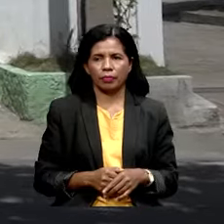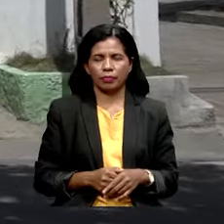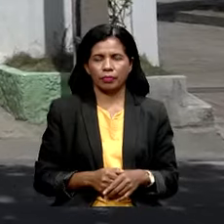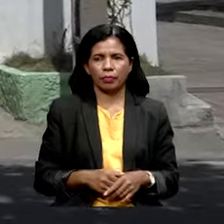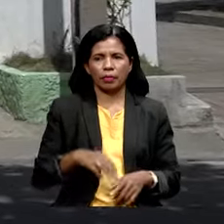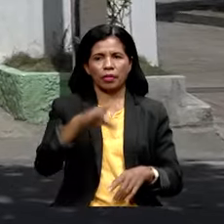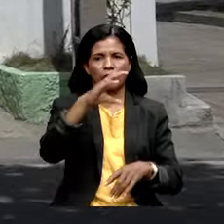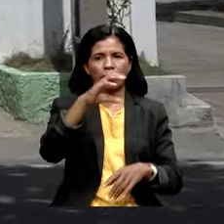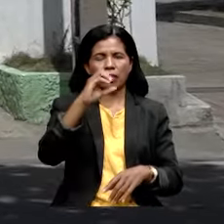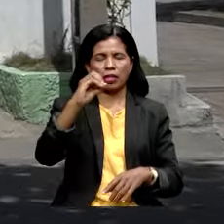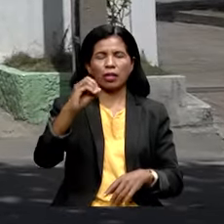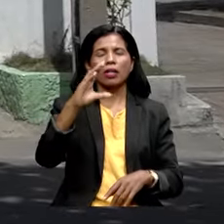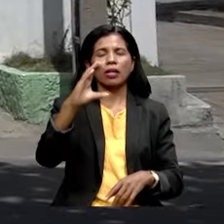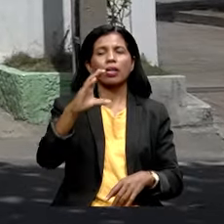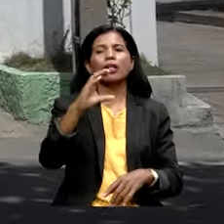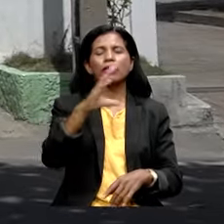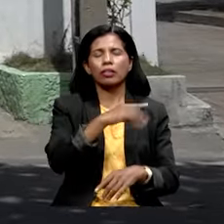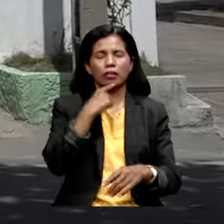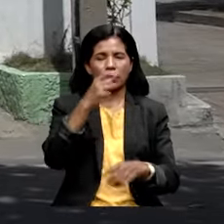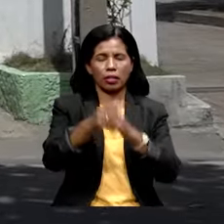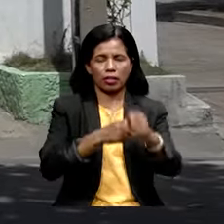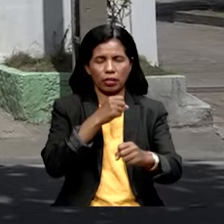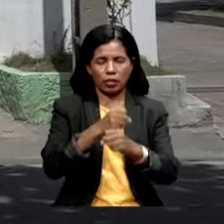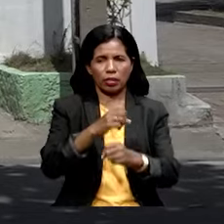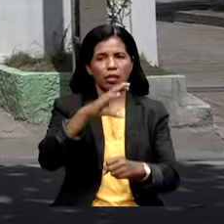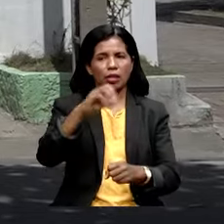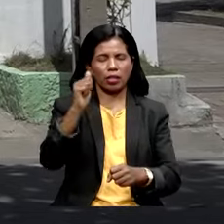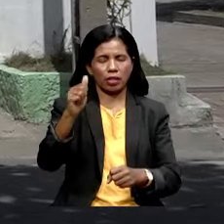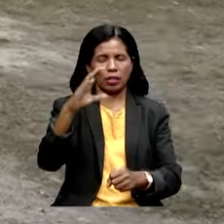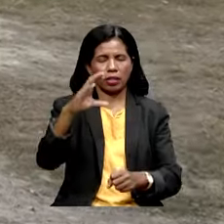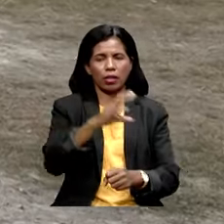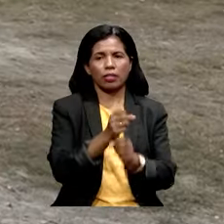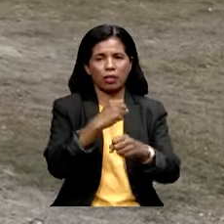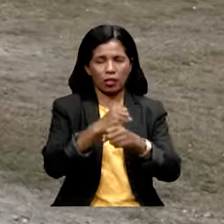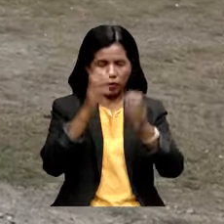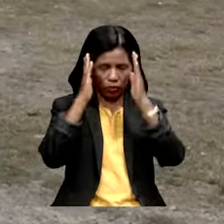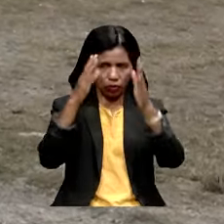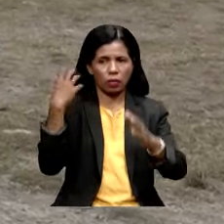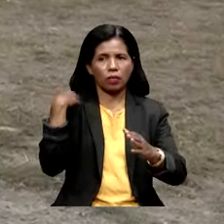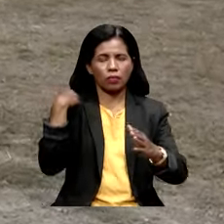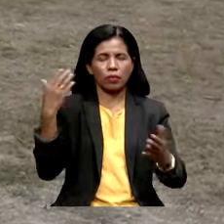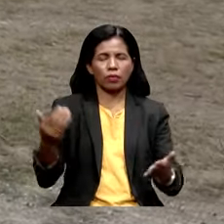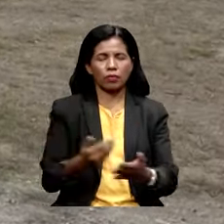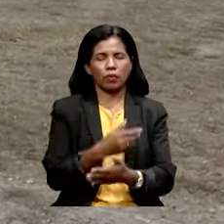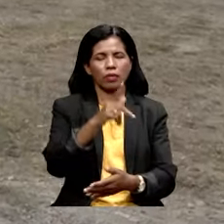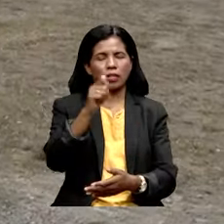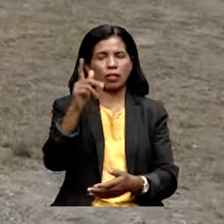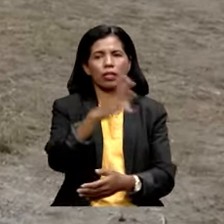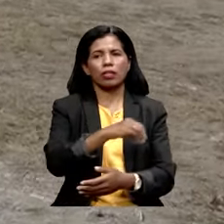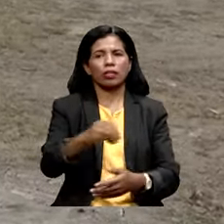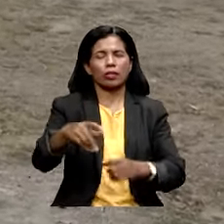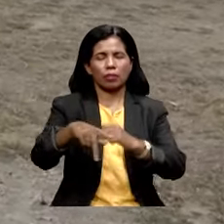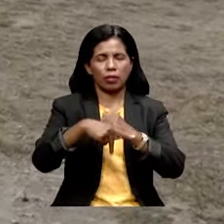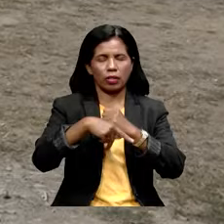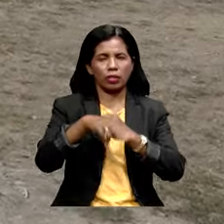Komisario Komisão Anticorrupção Hateteng tinang ne kaknya prioridade mag atu hari edifício fon kakniang ia sede partido